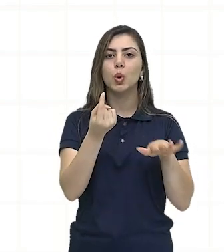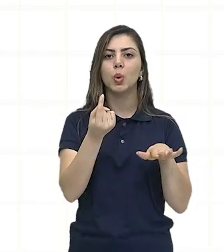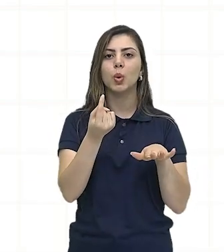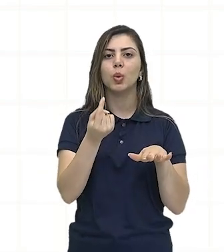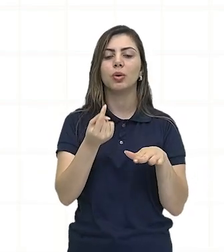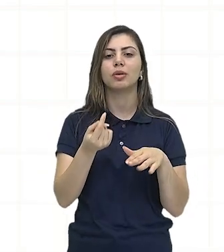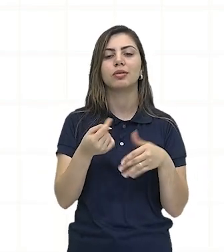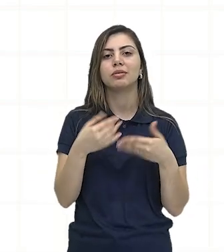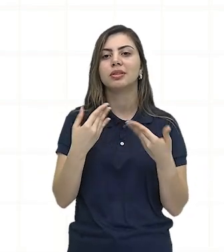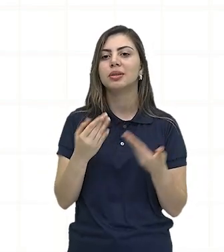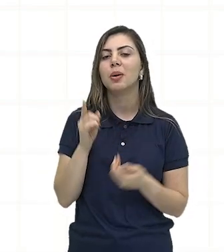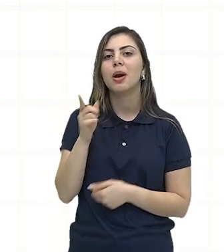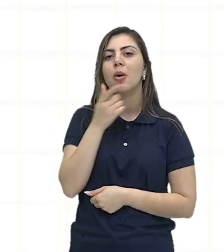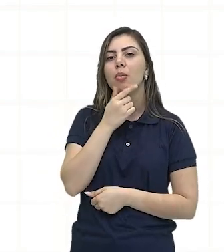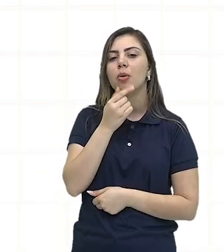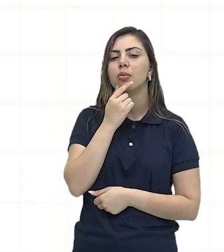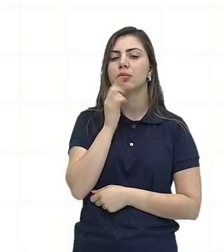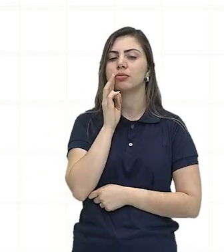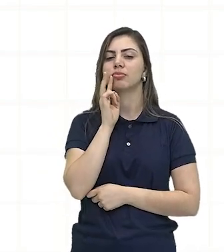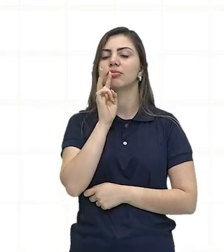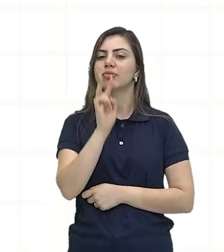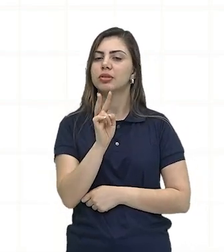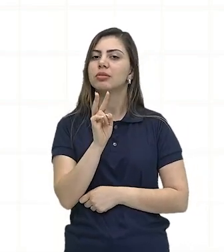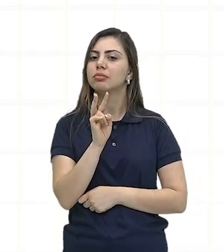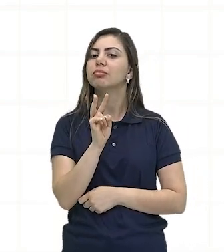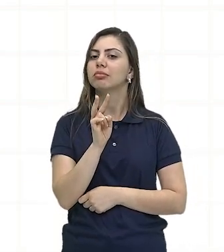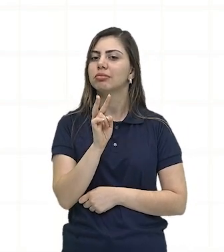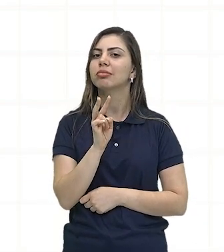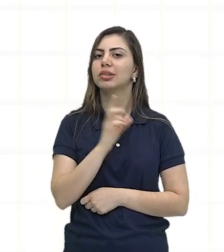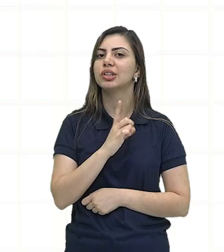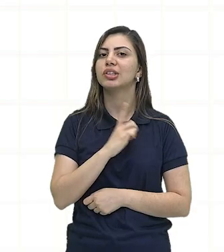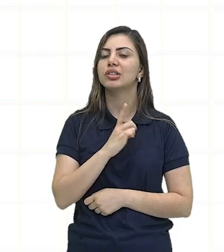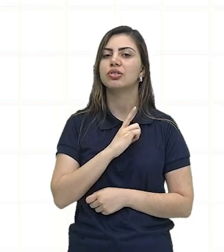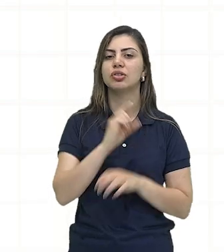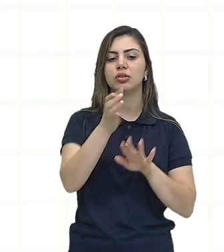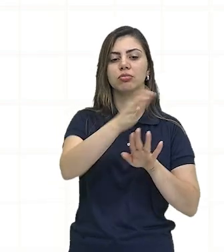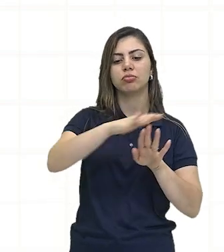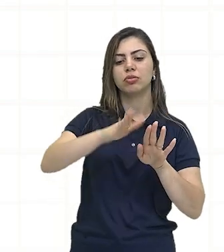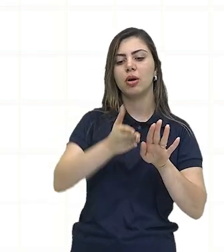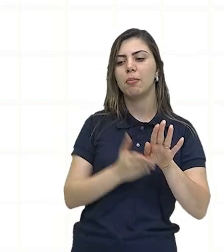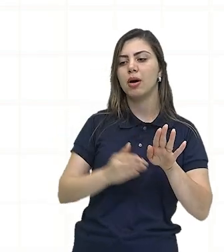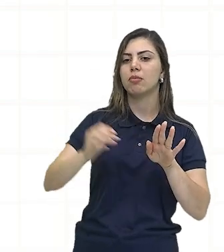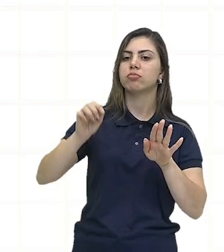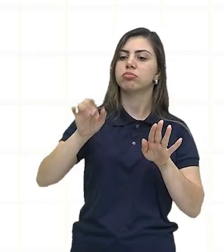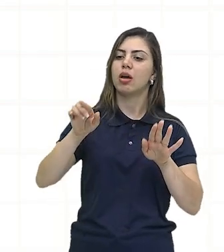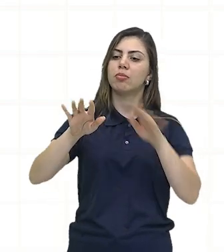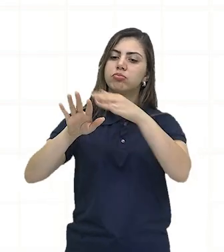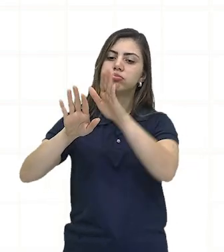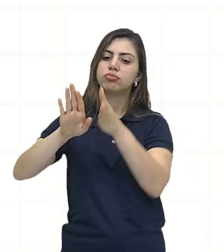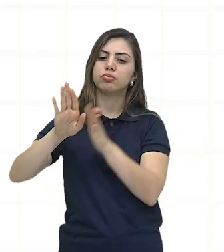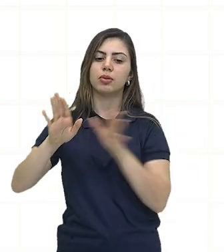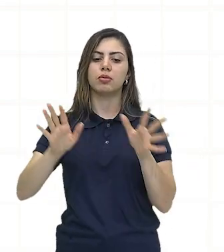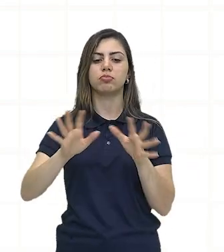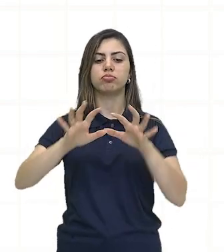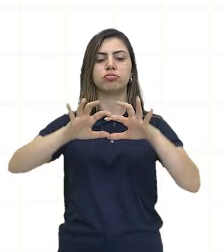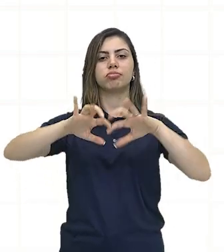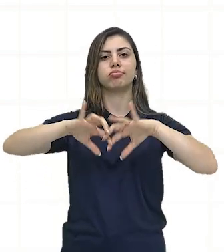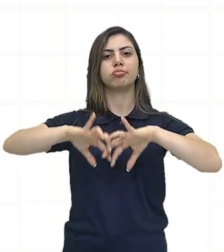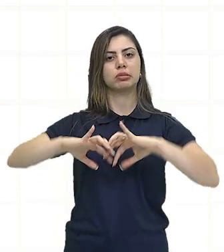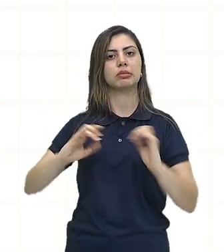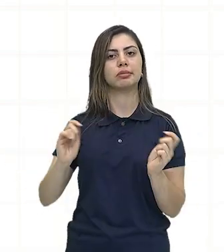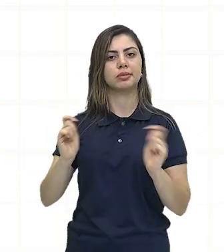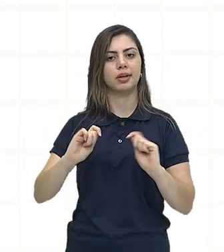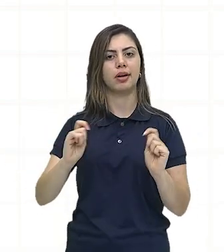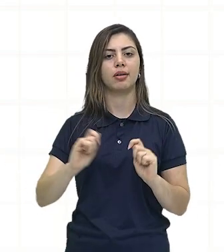observou essa justaposição entre essas linhas de costa, tanto da América do Sul quanto